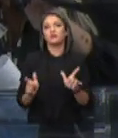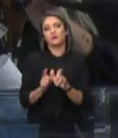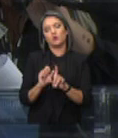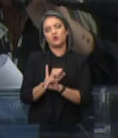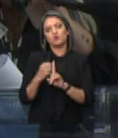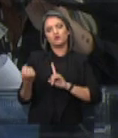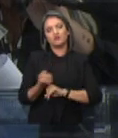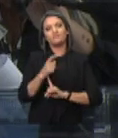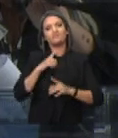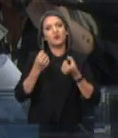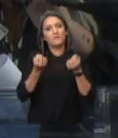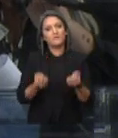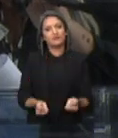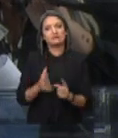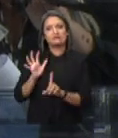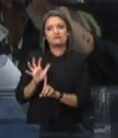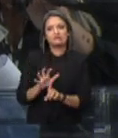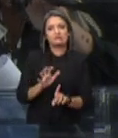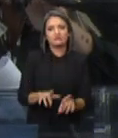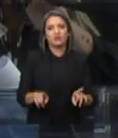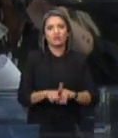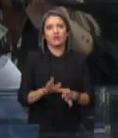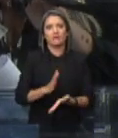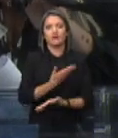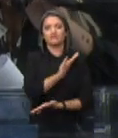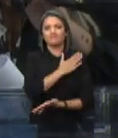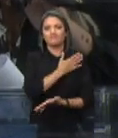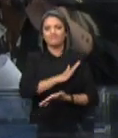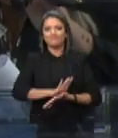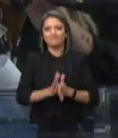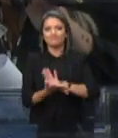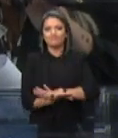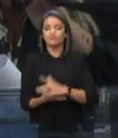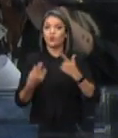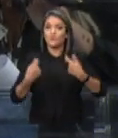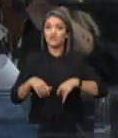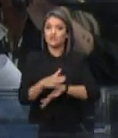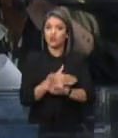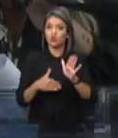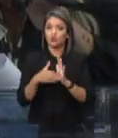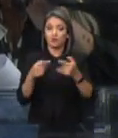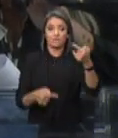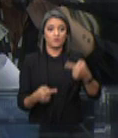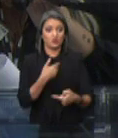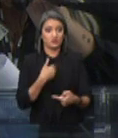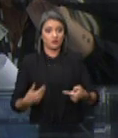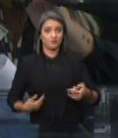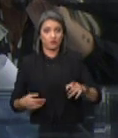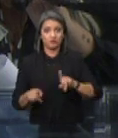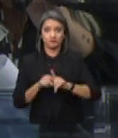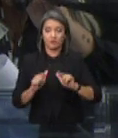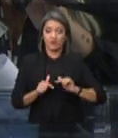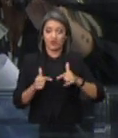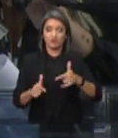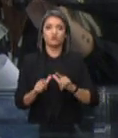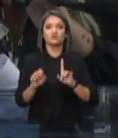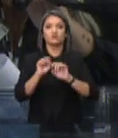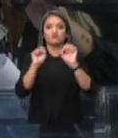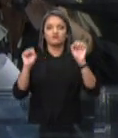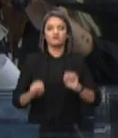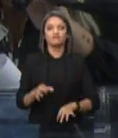trazem o peso da opressão e da discriminação é preciso de todas as políticas públicas e a doação do sistema de Justiça